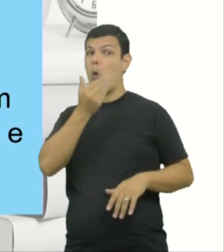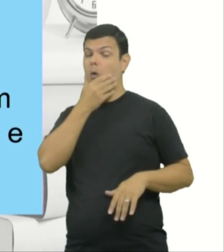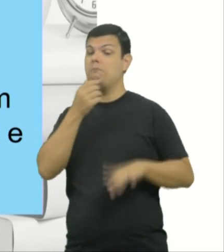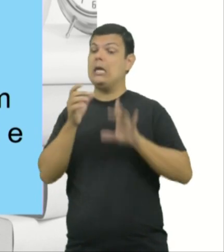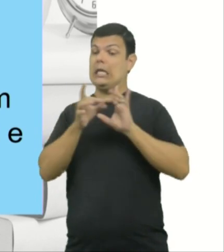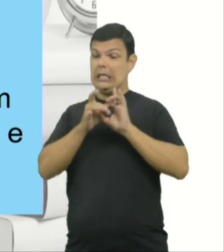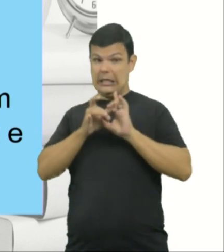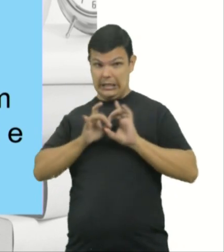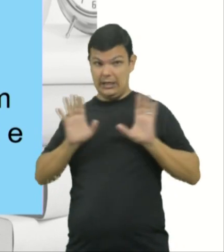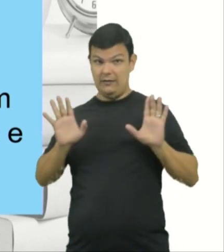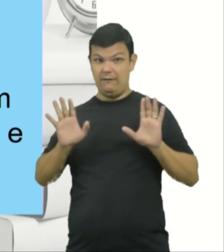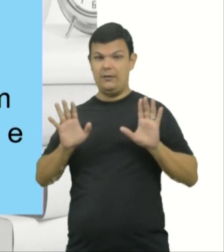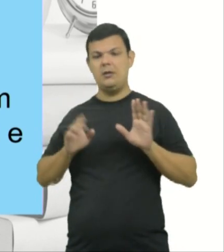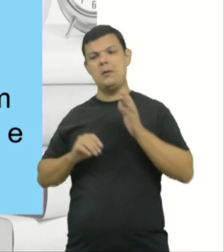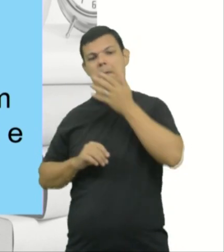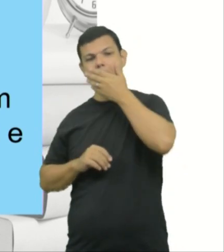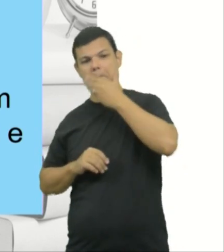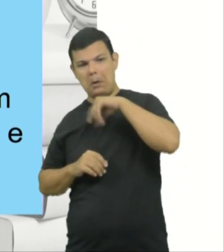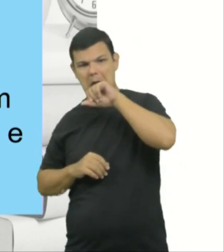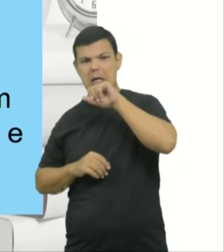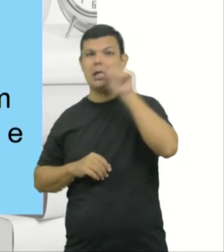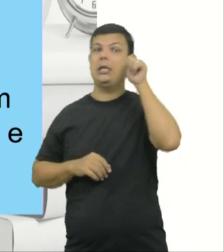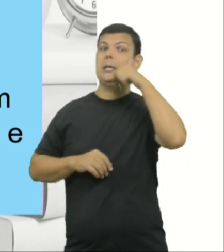livres de pai e mãe